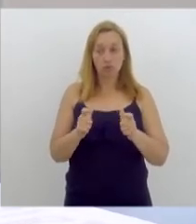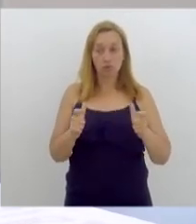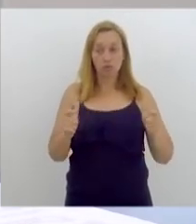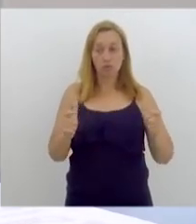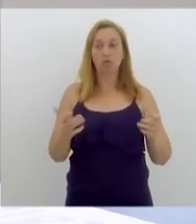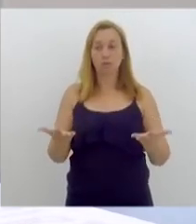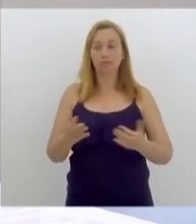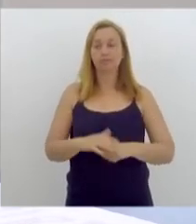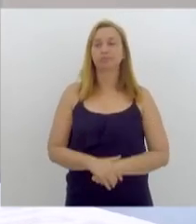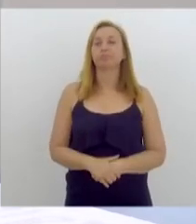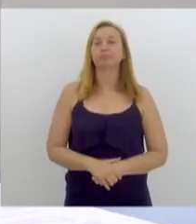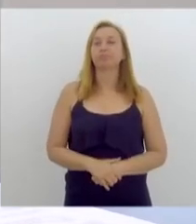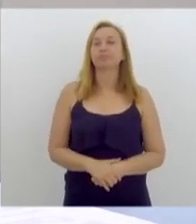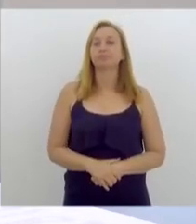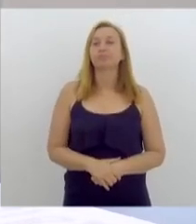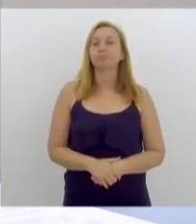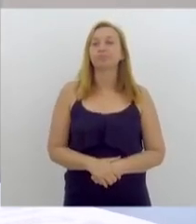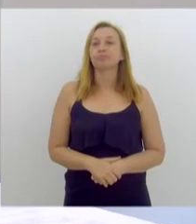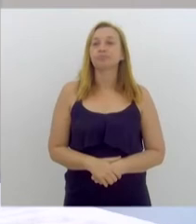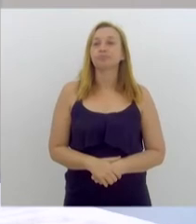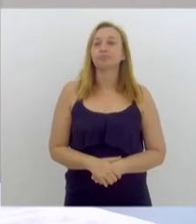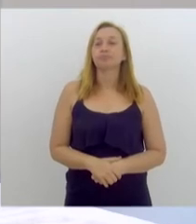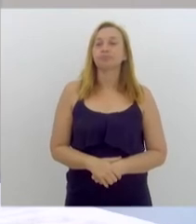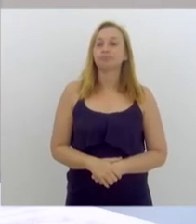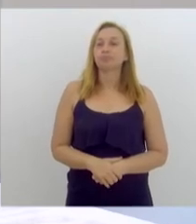agora fiquei assim